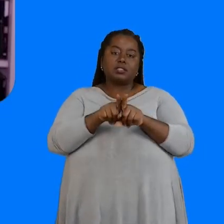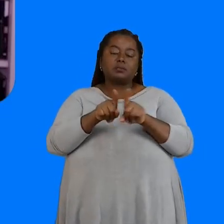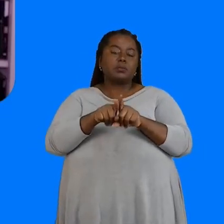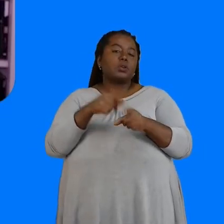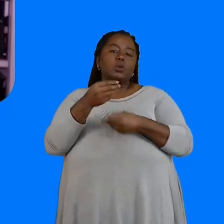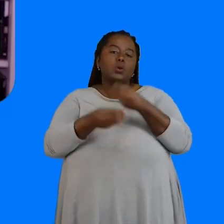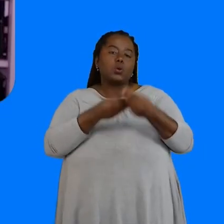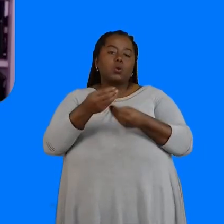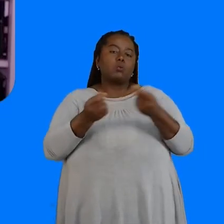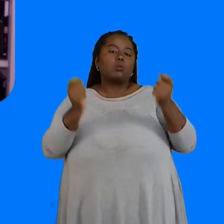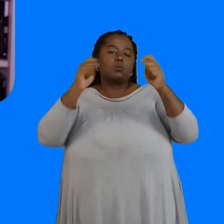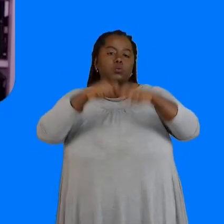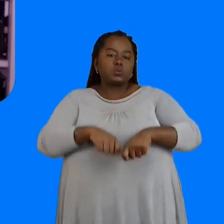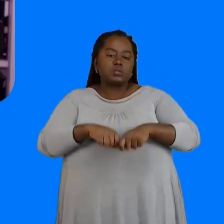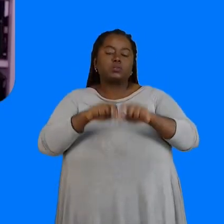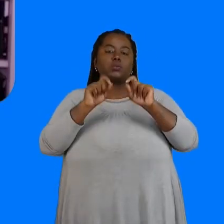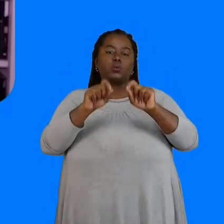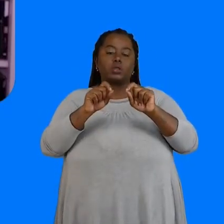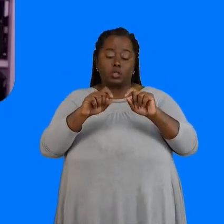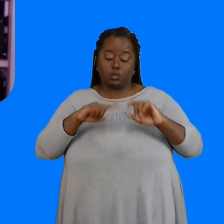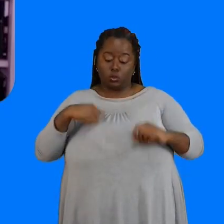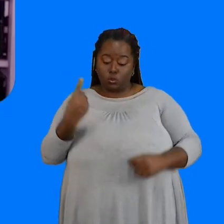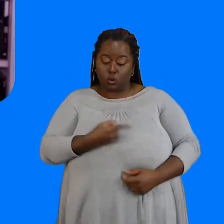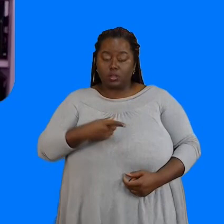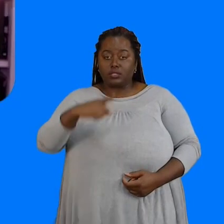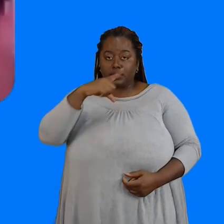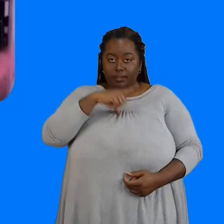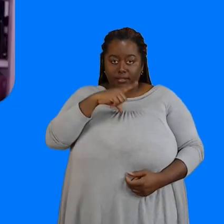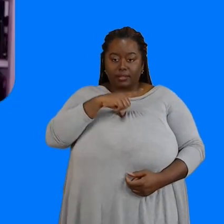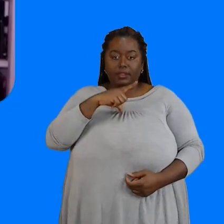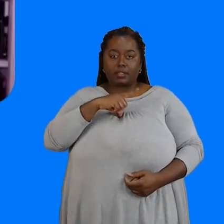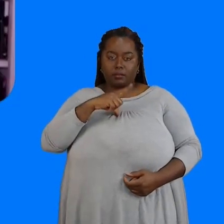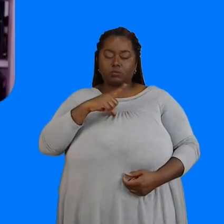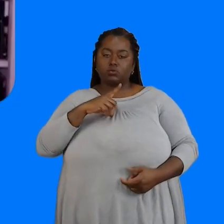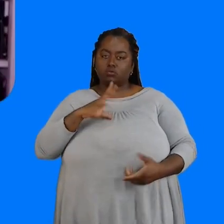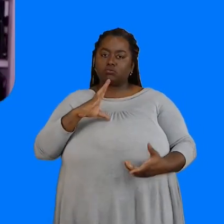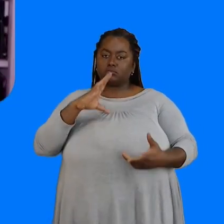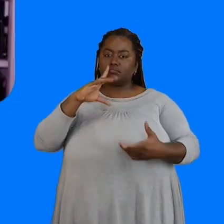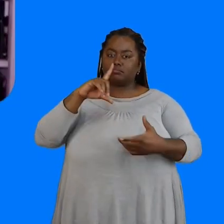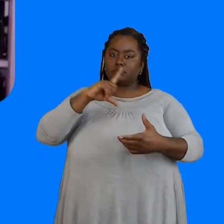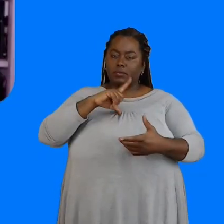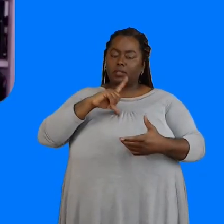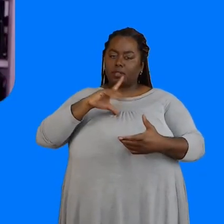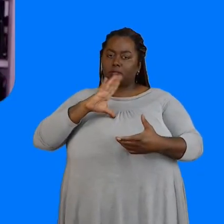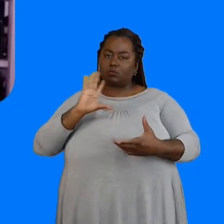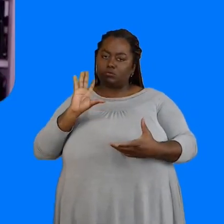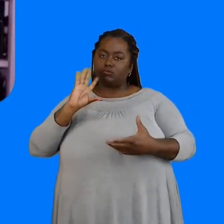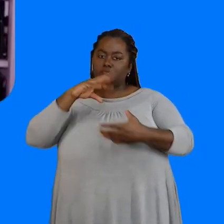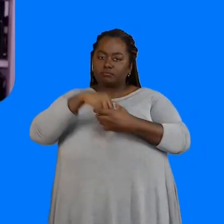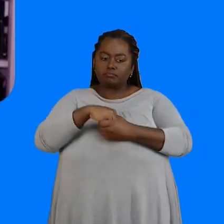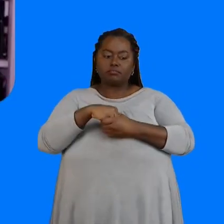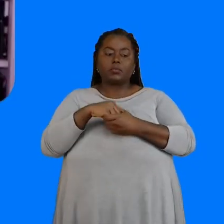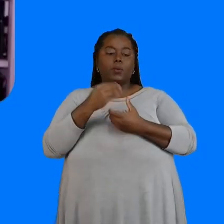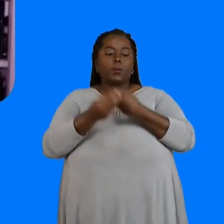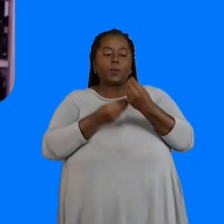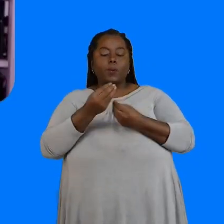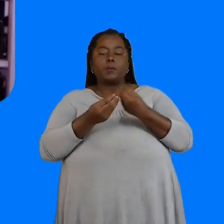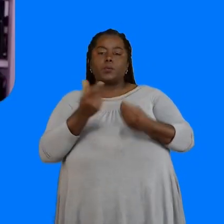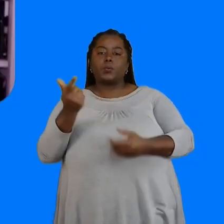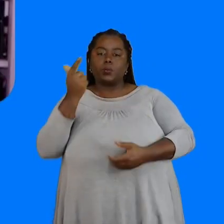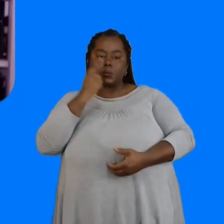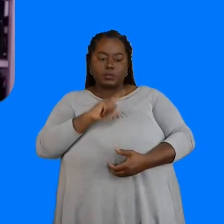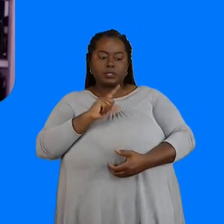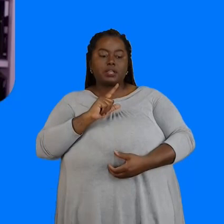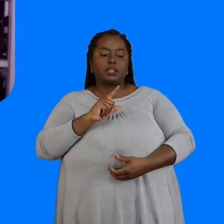modelos mentais que às vezes todos nós temos, né? Esses vieses que todos nós temos, como é que podemos regenerar isso contando